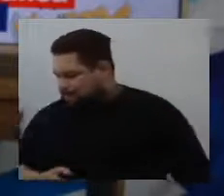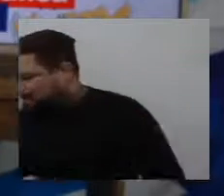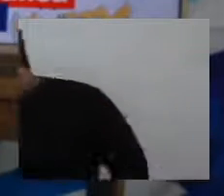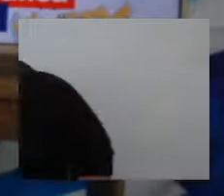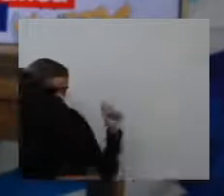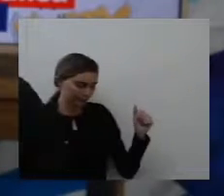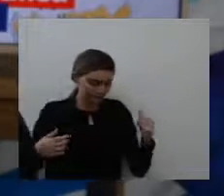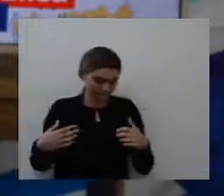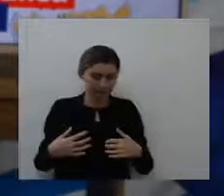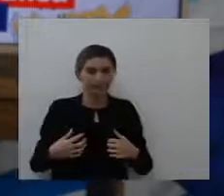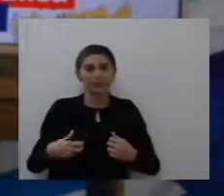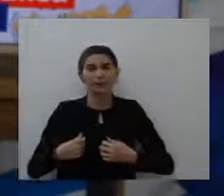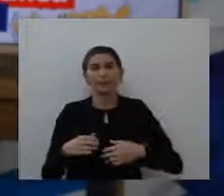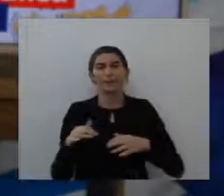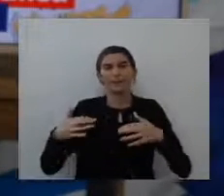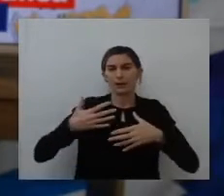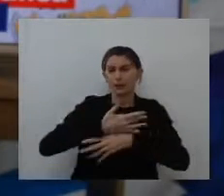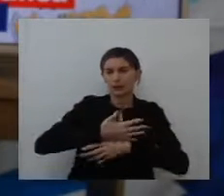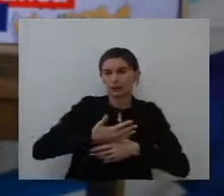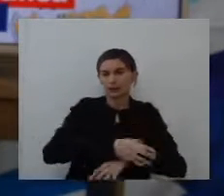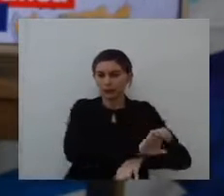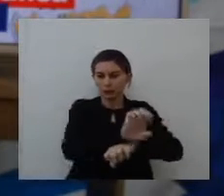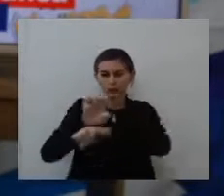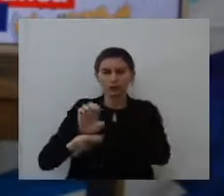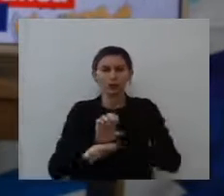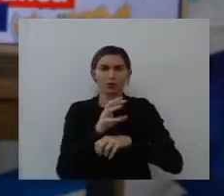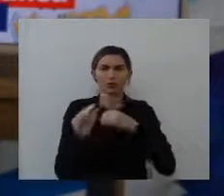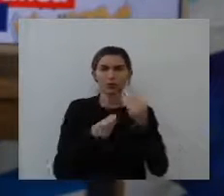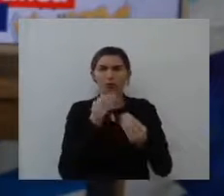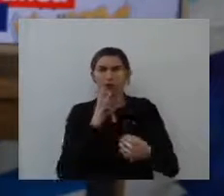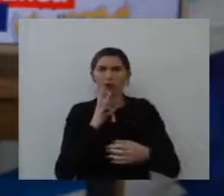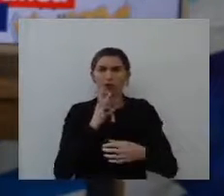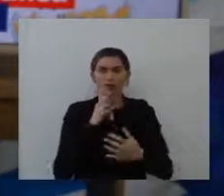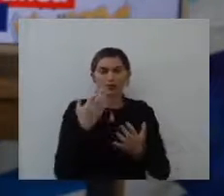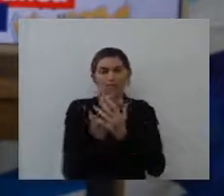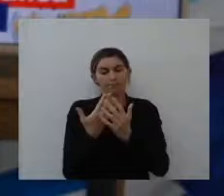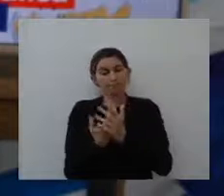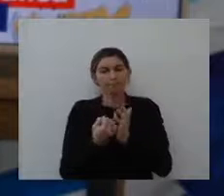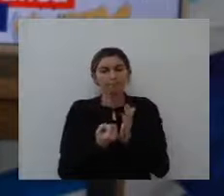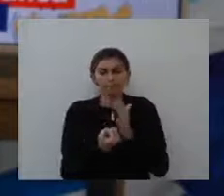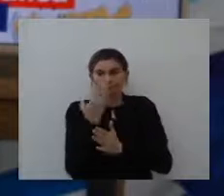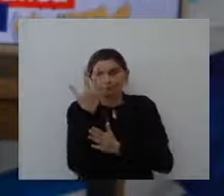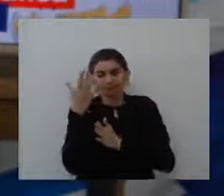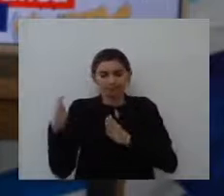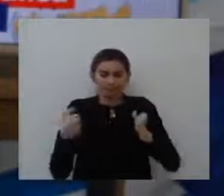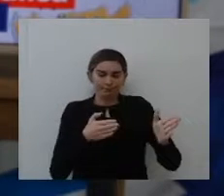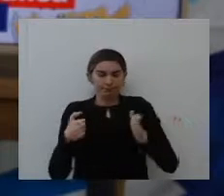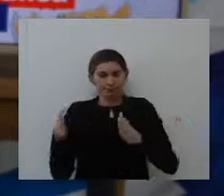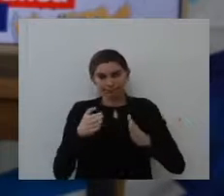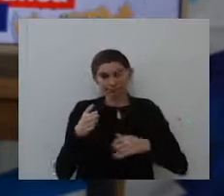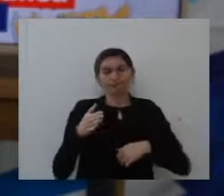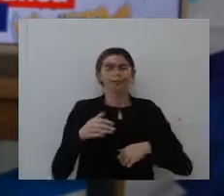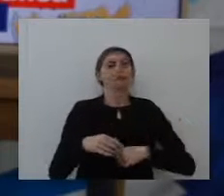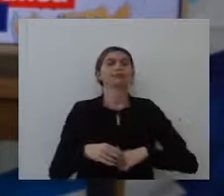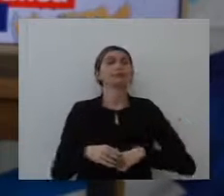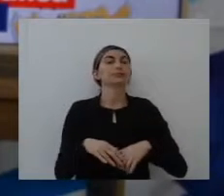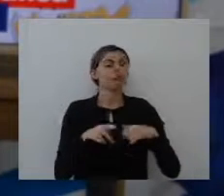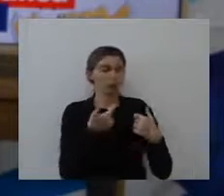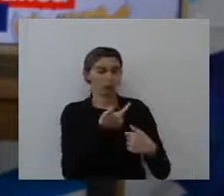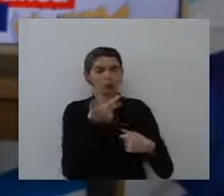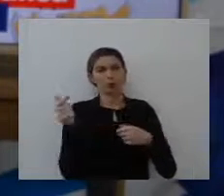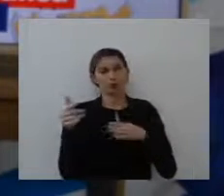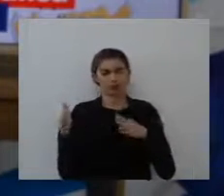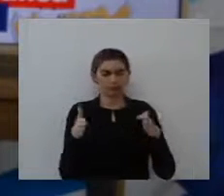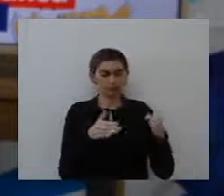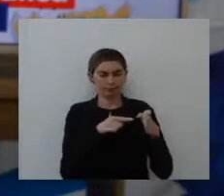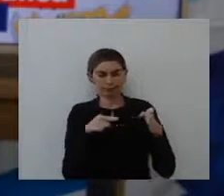as cidades-estados, como nós conhecemos, como nós estudamos, surgem nesse período arcaico. Outro período